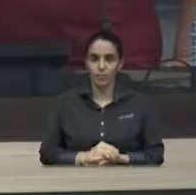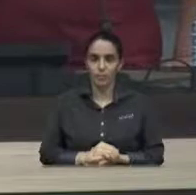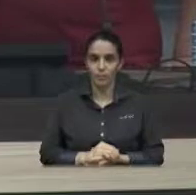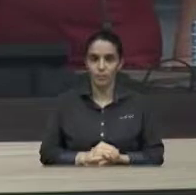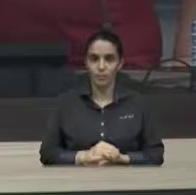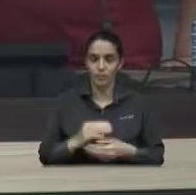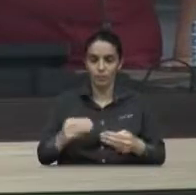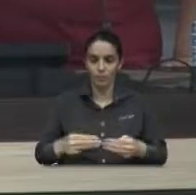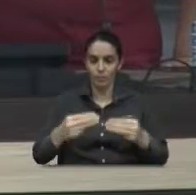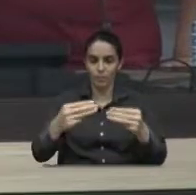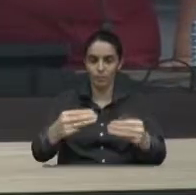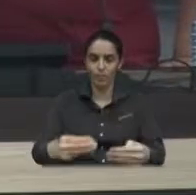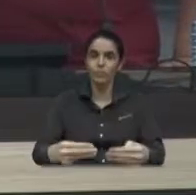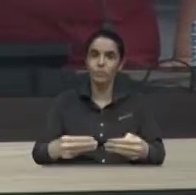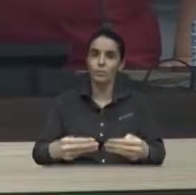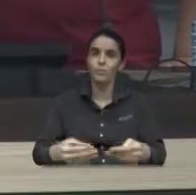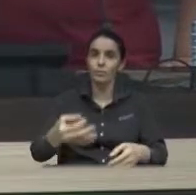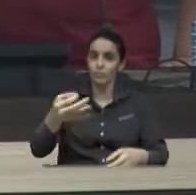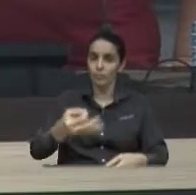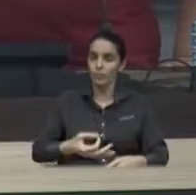moções serão